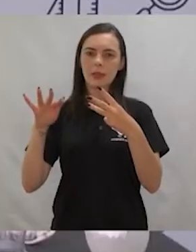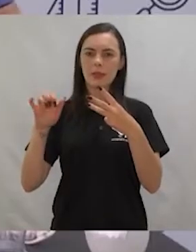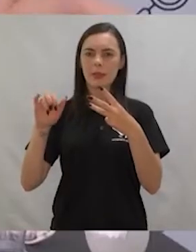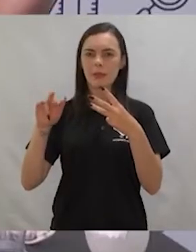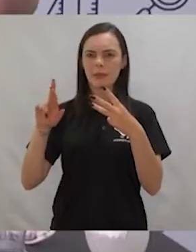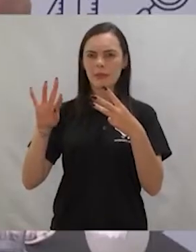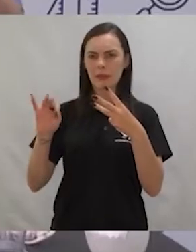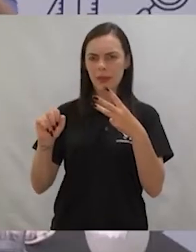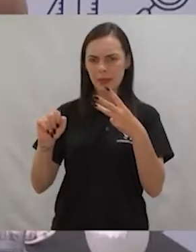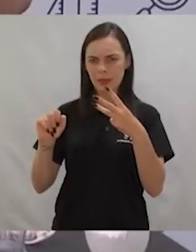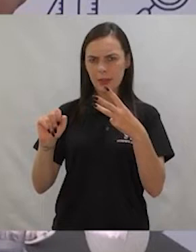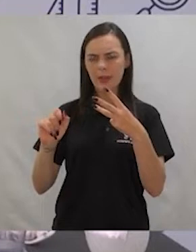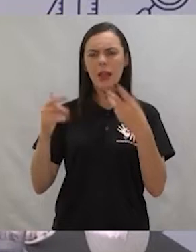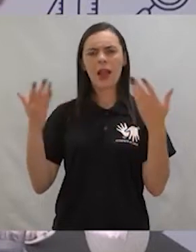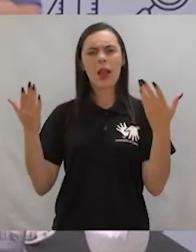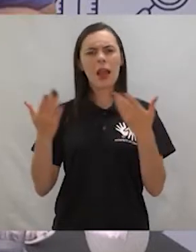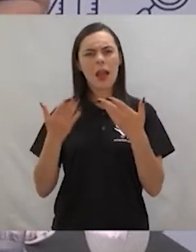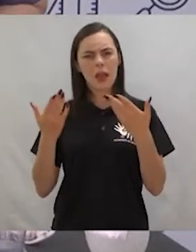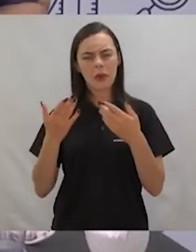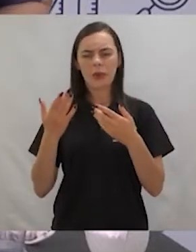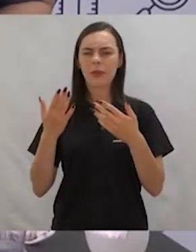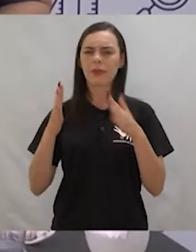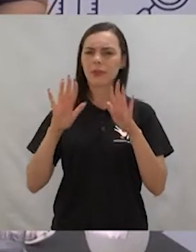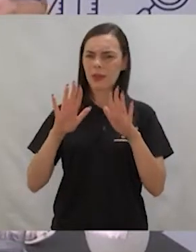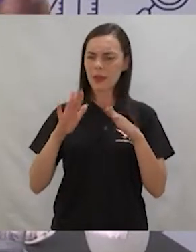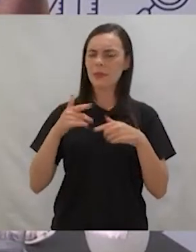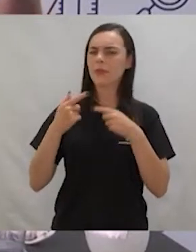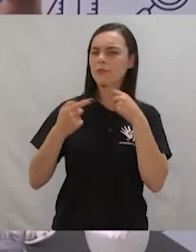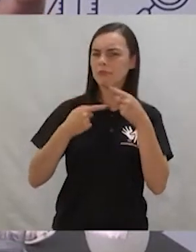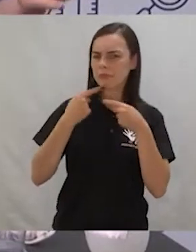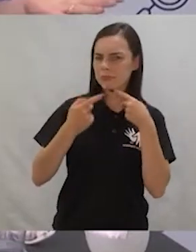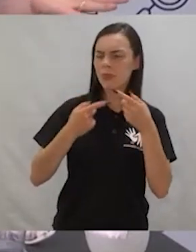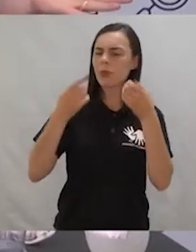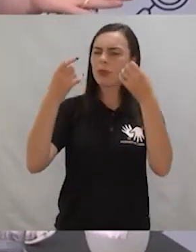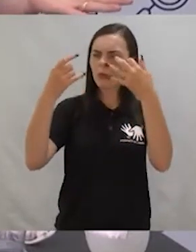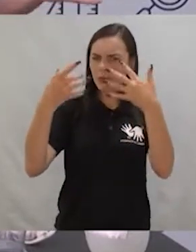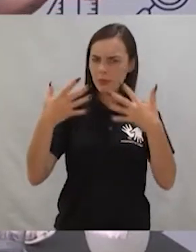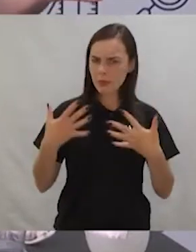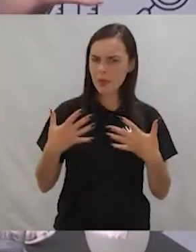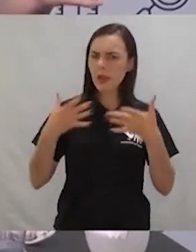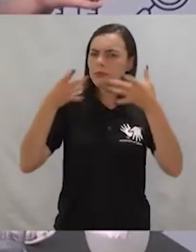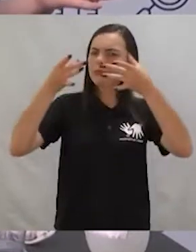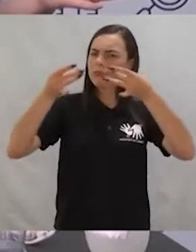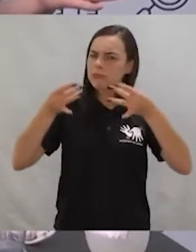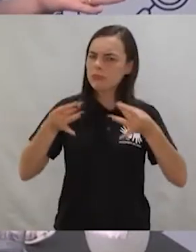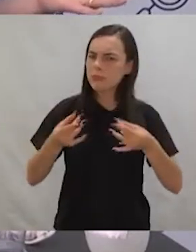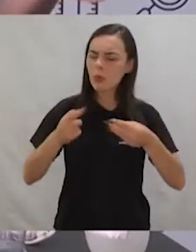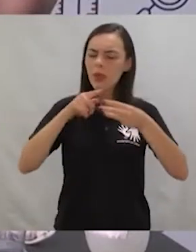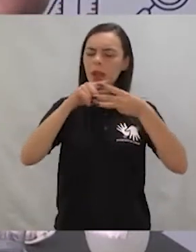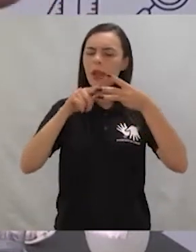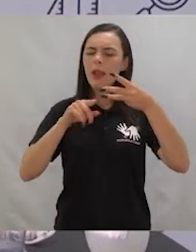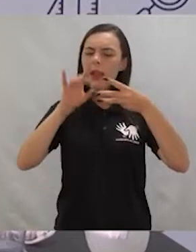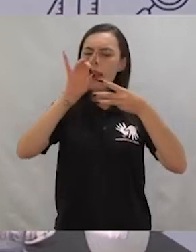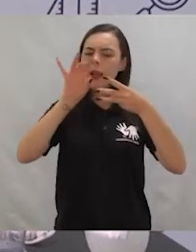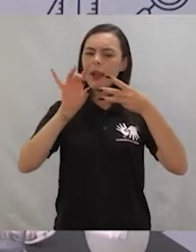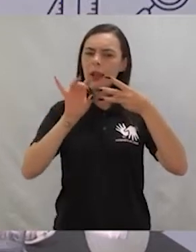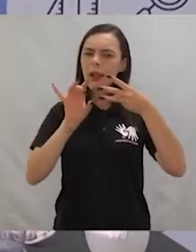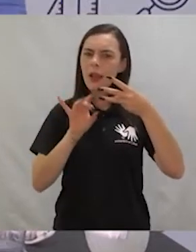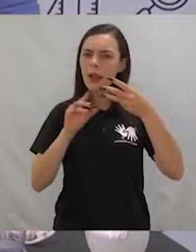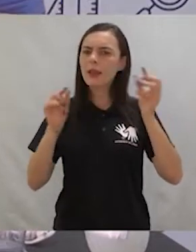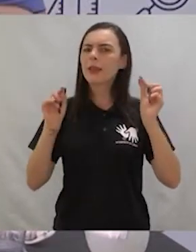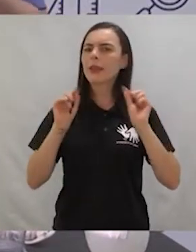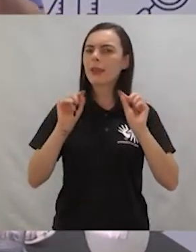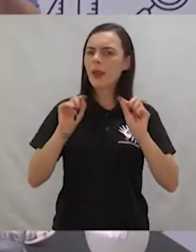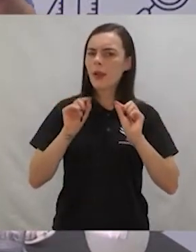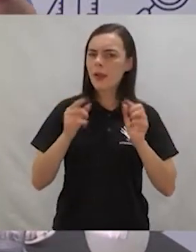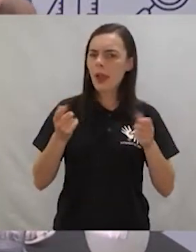casa, nós vamos tirar essa tua dúvida. Nós vamos explicar para você o que significa cada um. É aquele